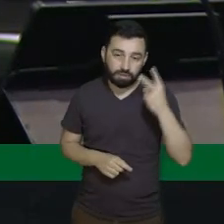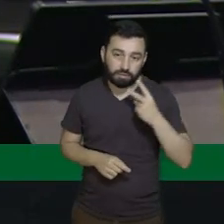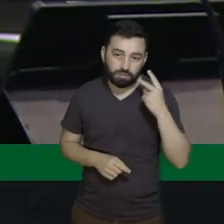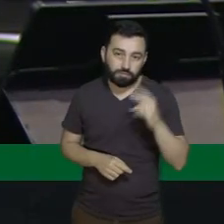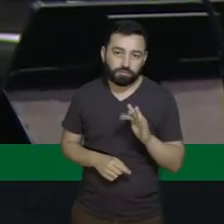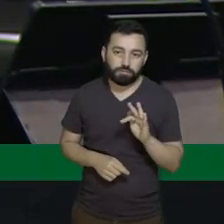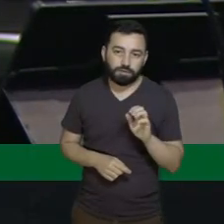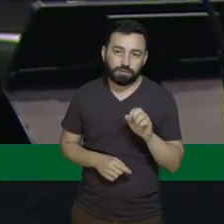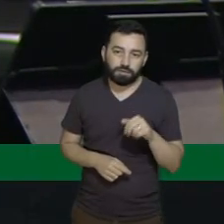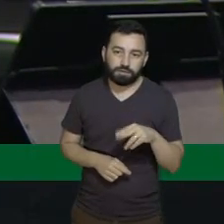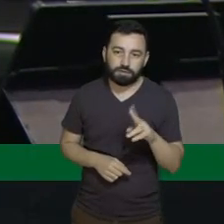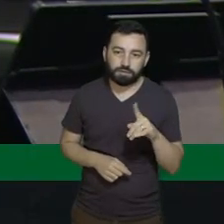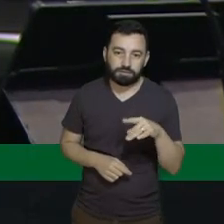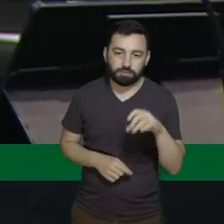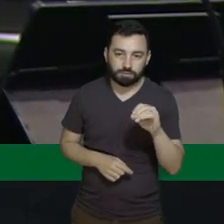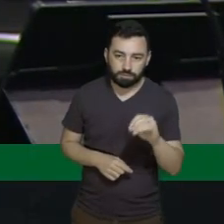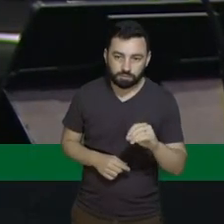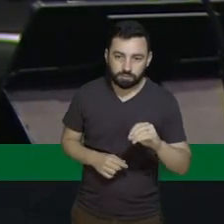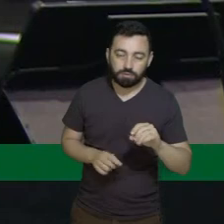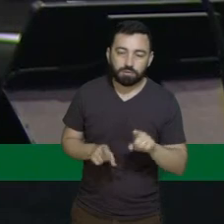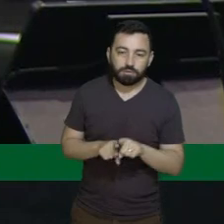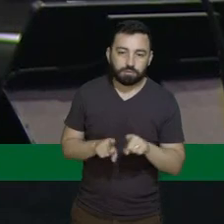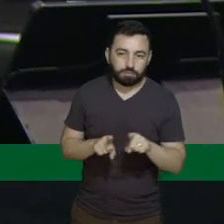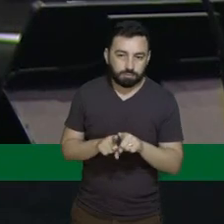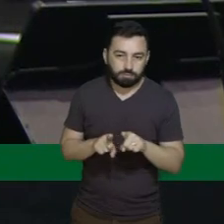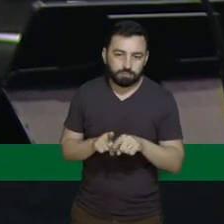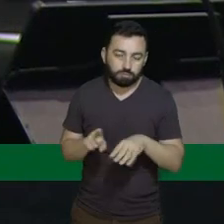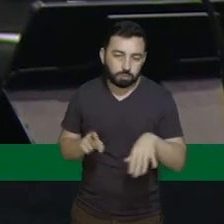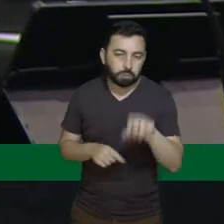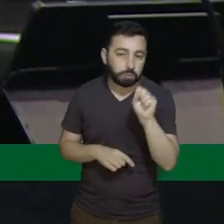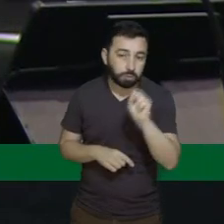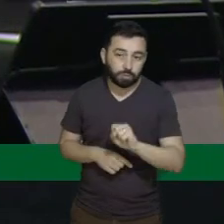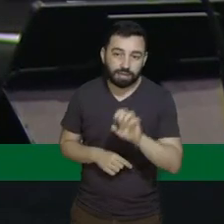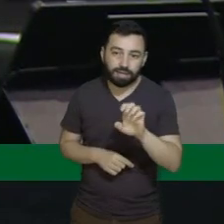Cordeiro. Senhora vereadora do município de Caxambu do Sul, Elisandra